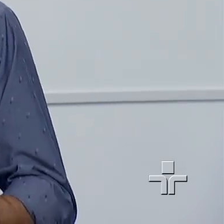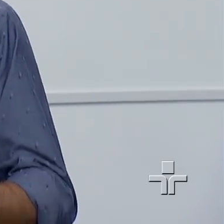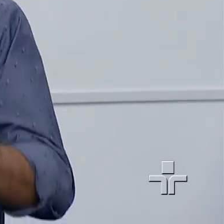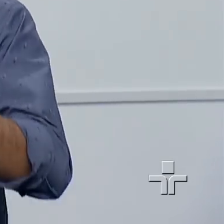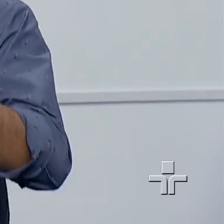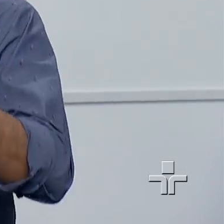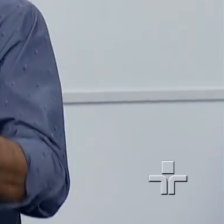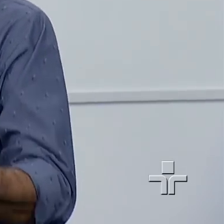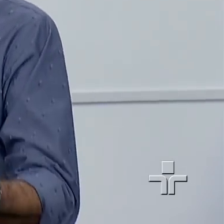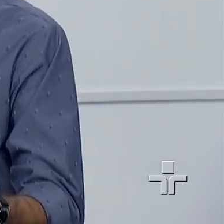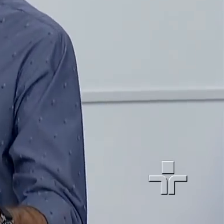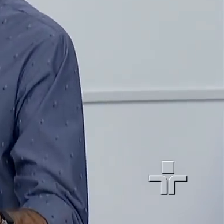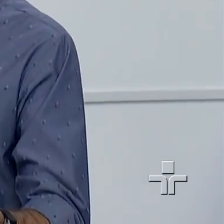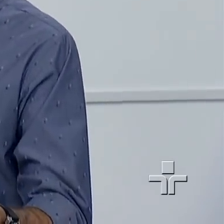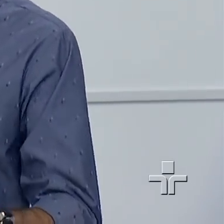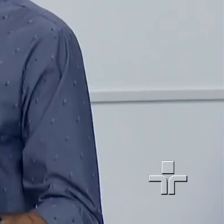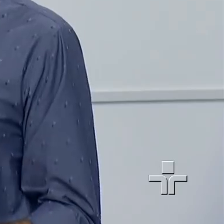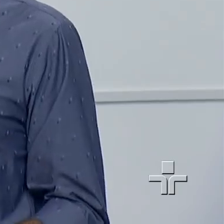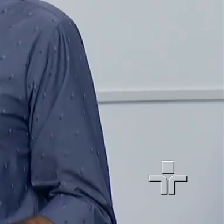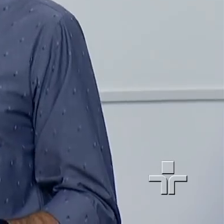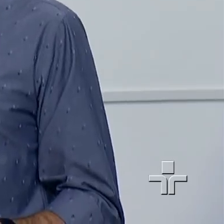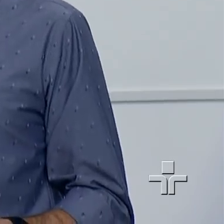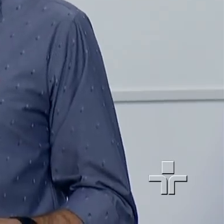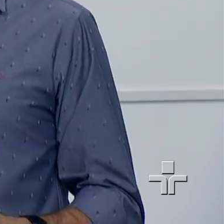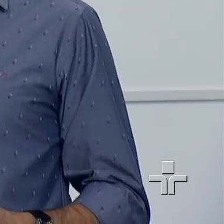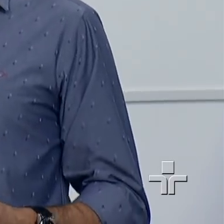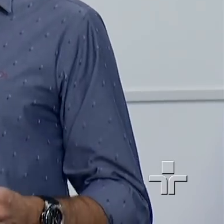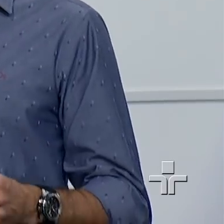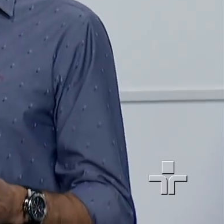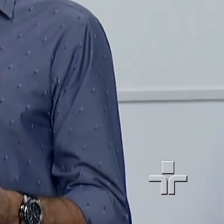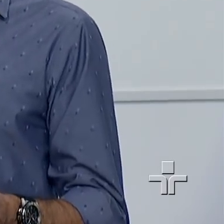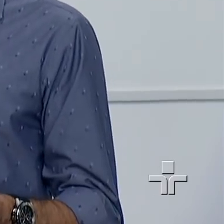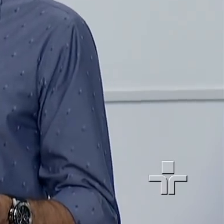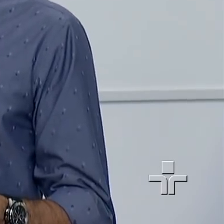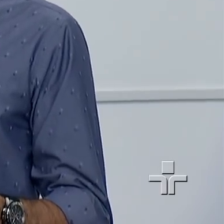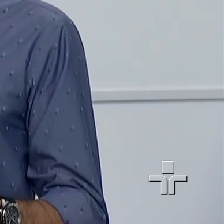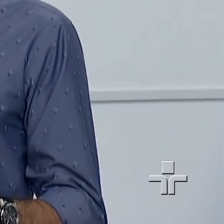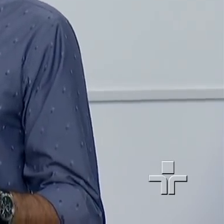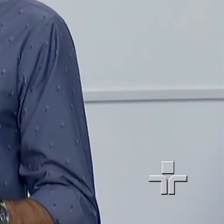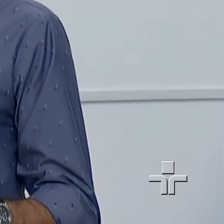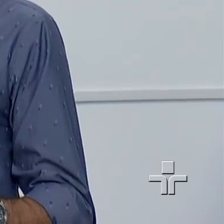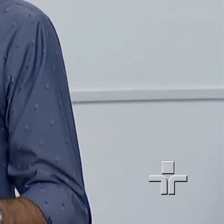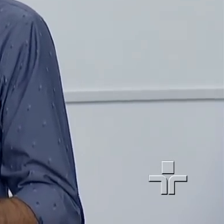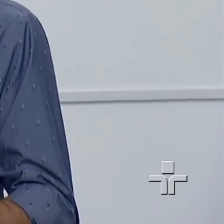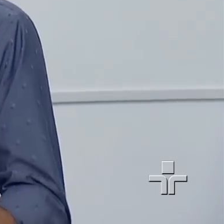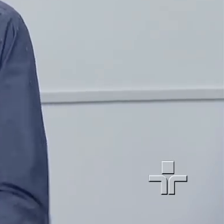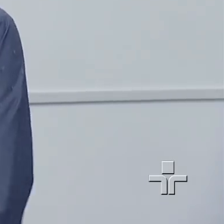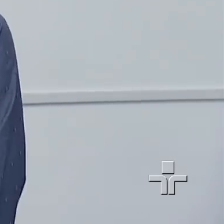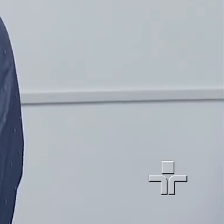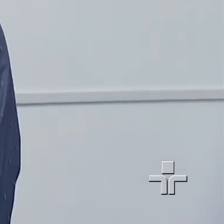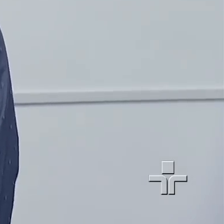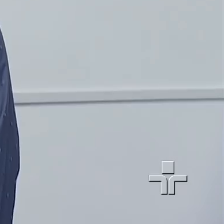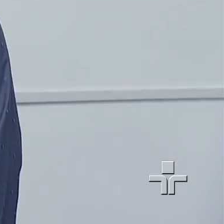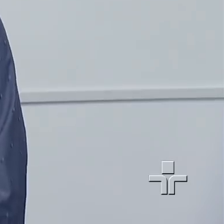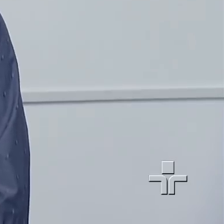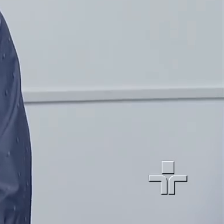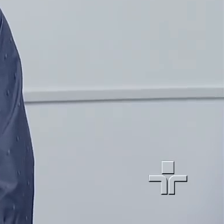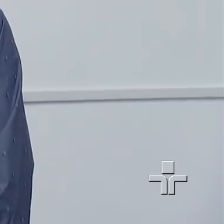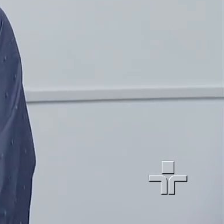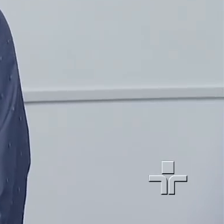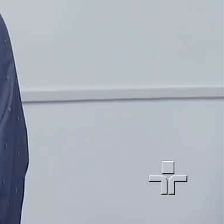e sofrem com isso. Então, eu acho que é só nota 10 para ele. Jorge da Cunha. O Papa Francisco colocou a